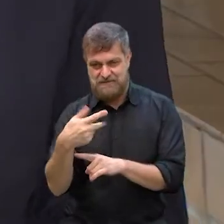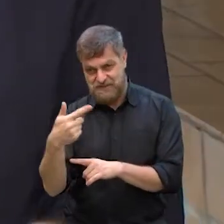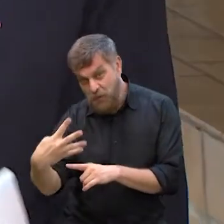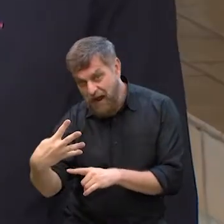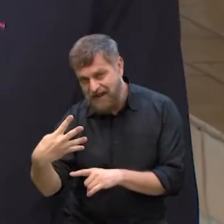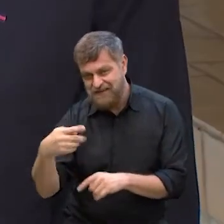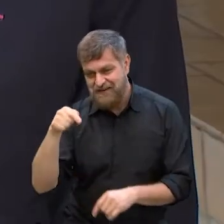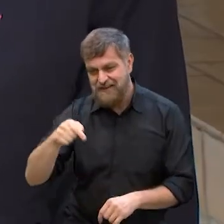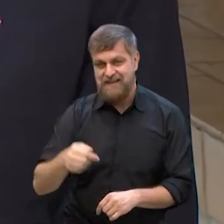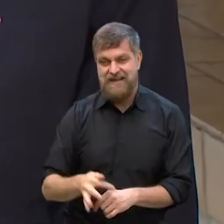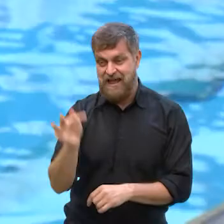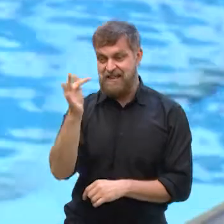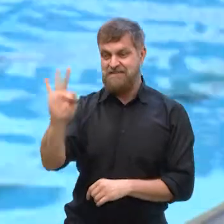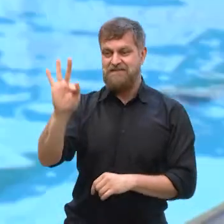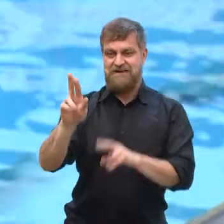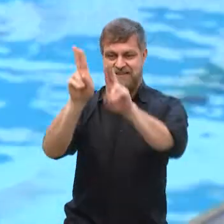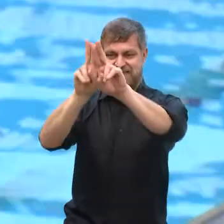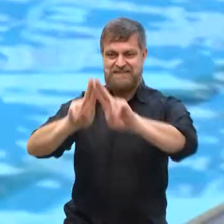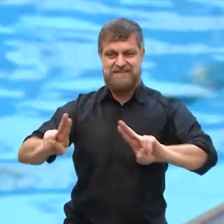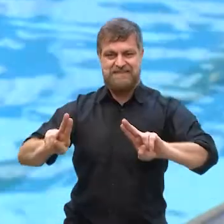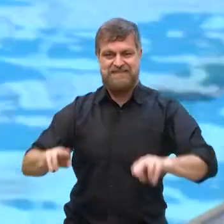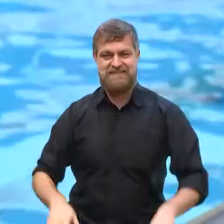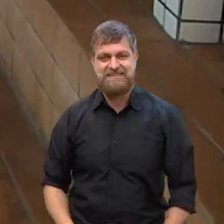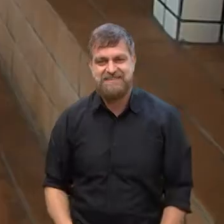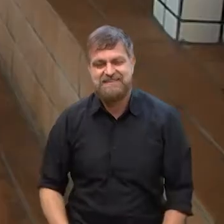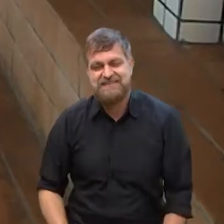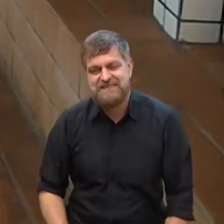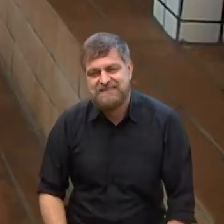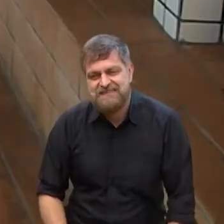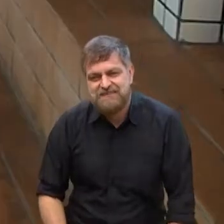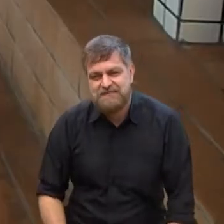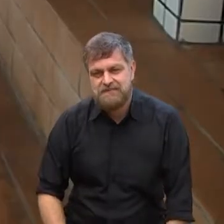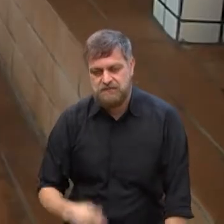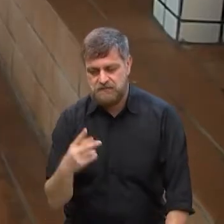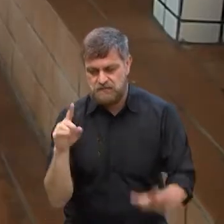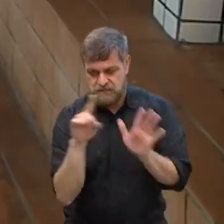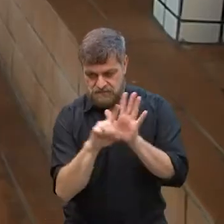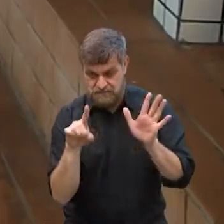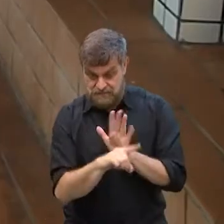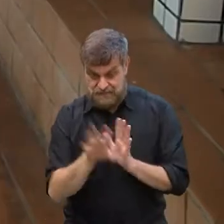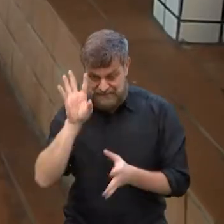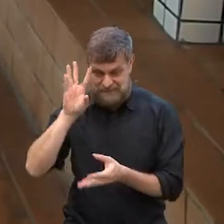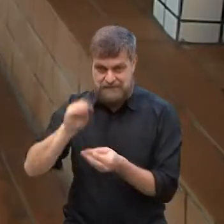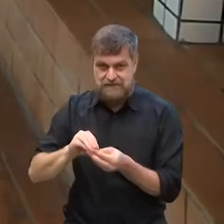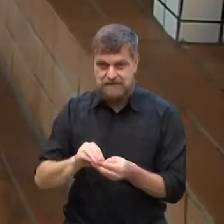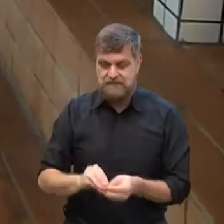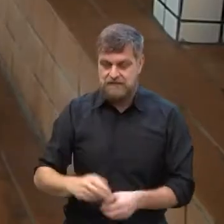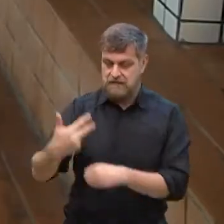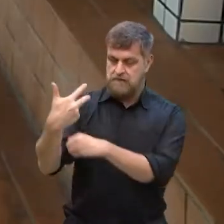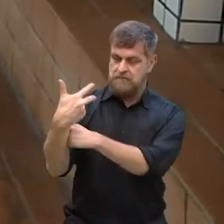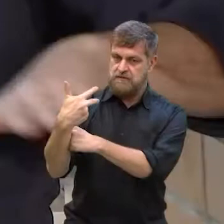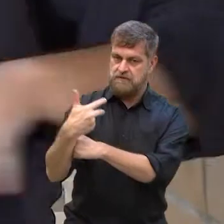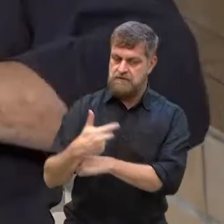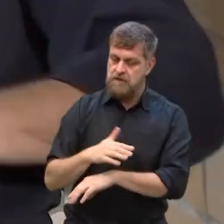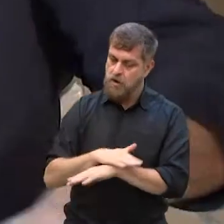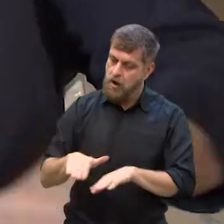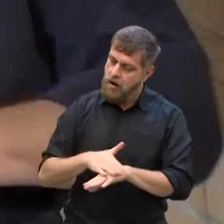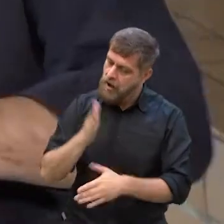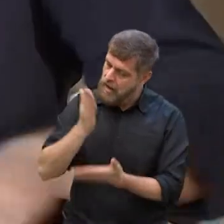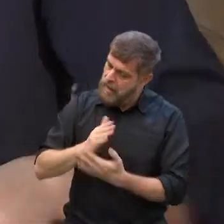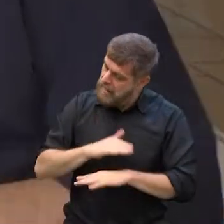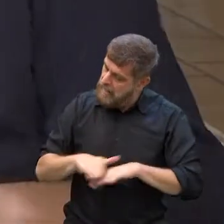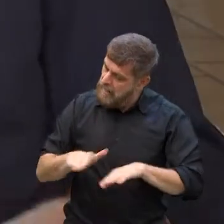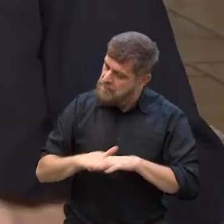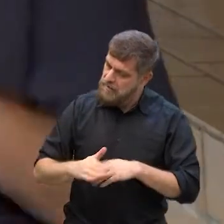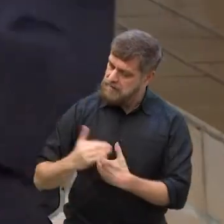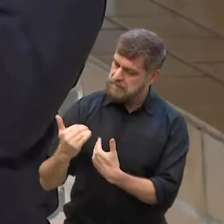na França. Sensacional, Daniel. Duas perguntas para a gente poder encerrar, porque o cinegrafista já tá fazendo aquele sinal assim, ó, precisa